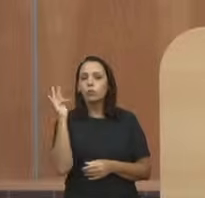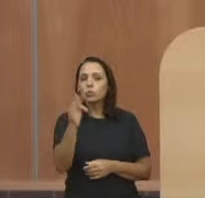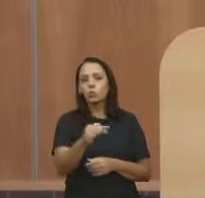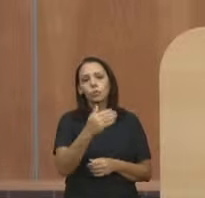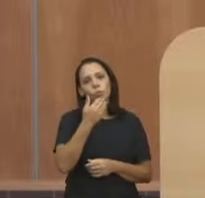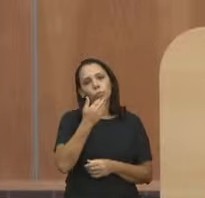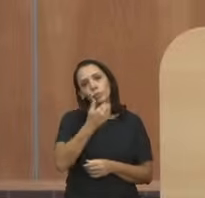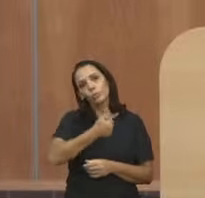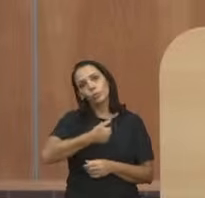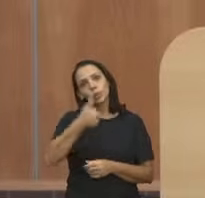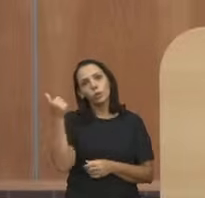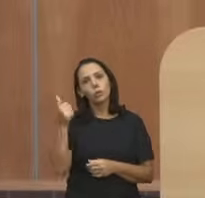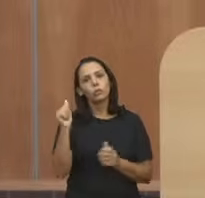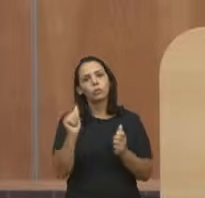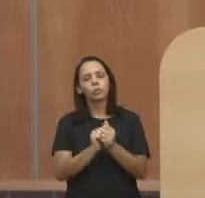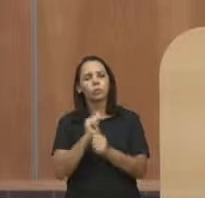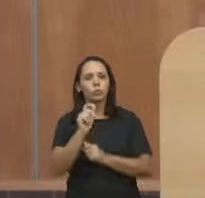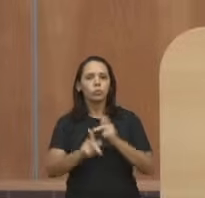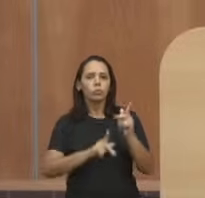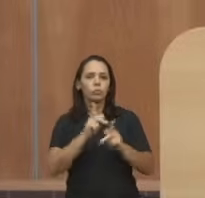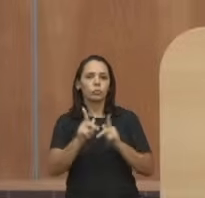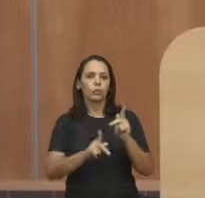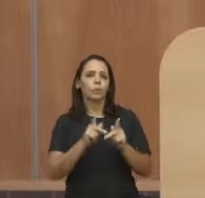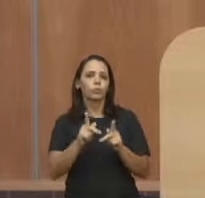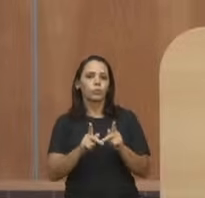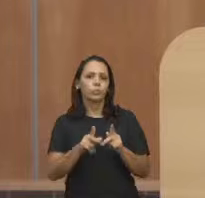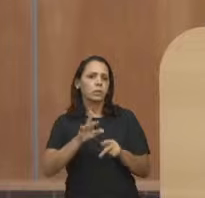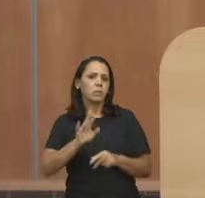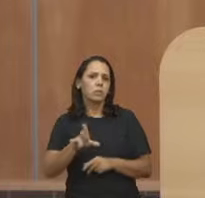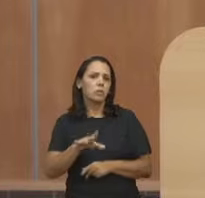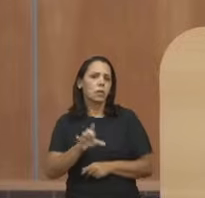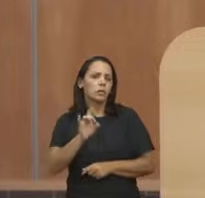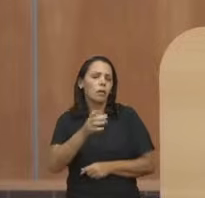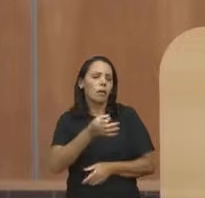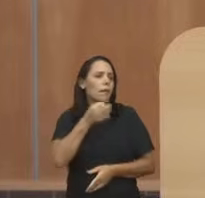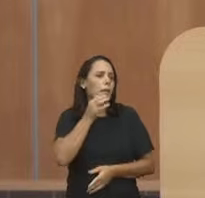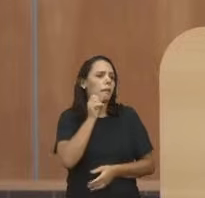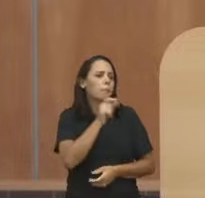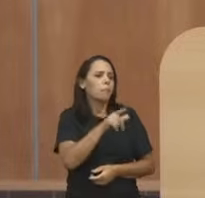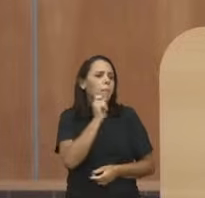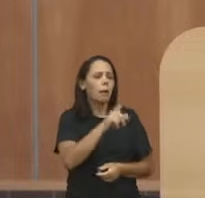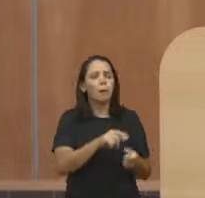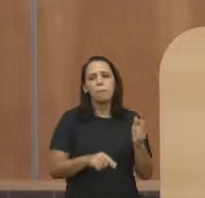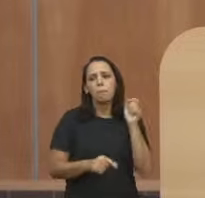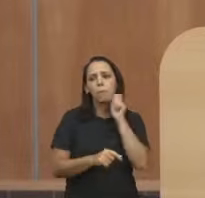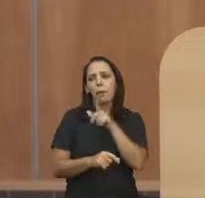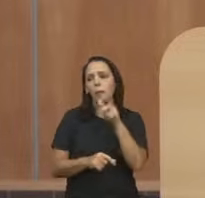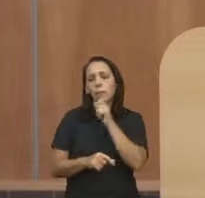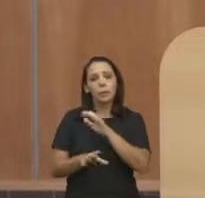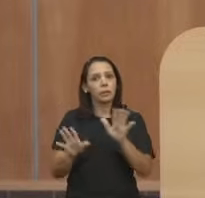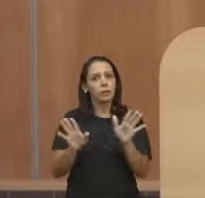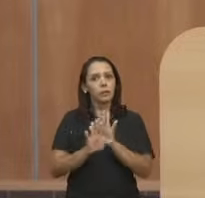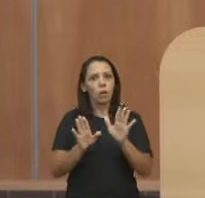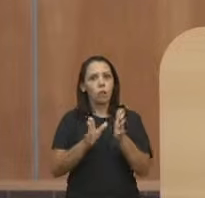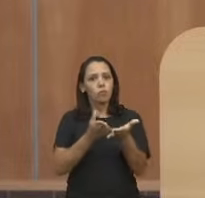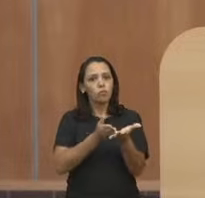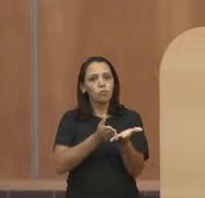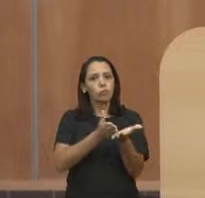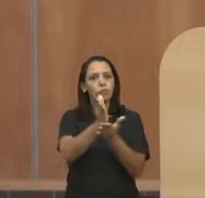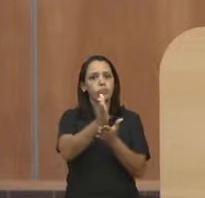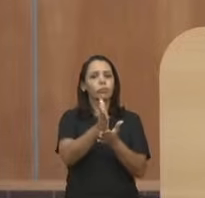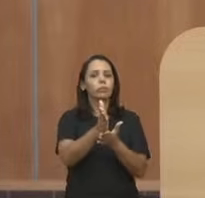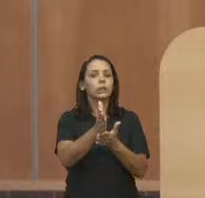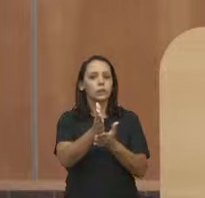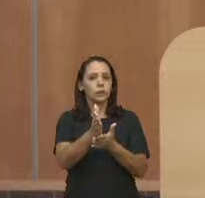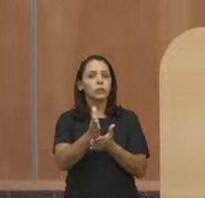povo e com a população. Não adianta olhar dos lados e criticar A ou B. Nós temos que olhar para frente, dar solução. Não adianta a